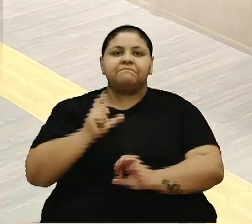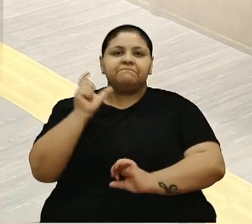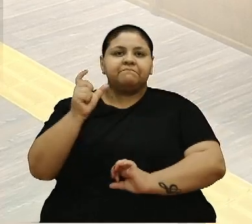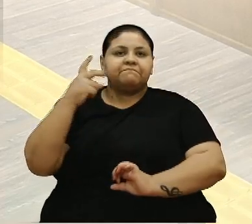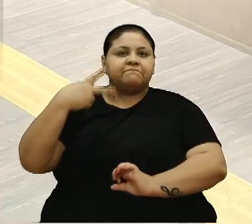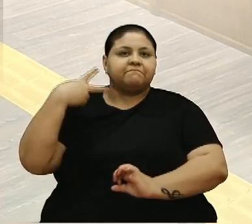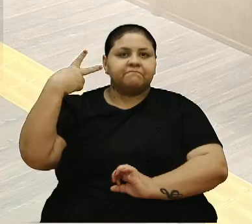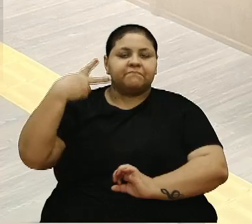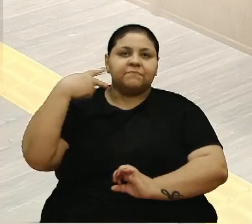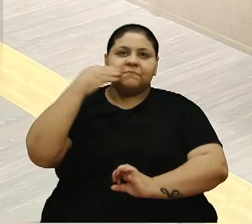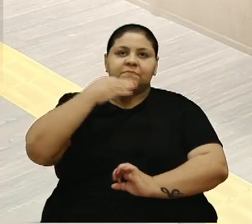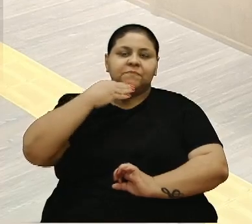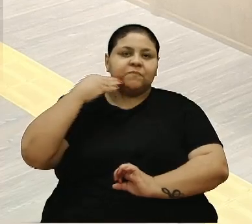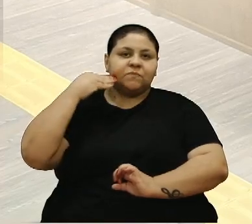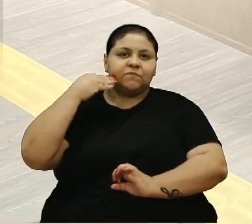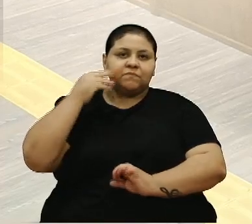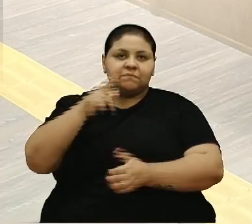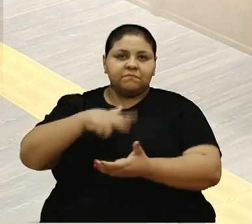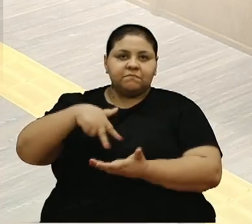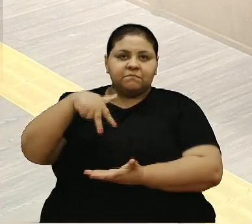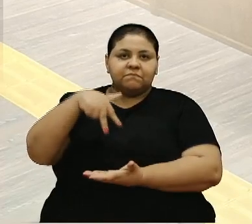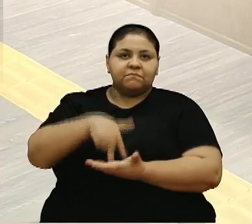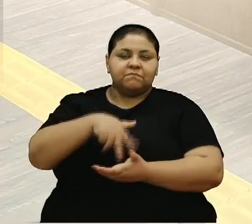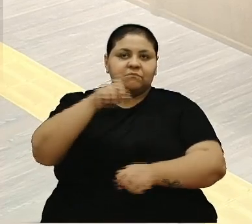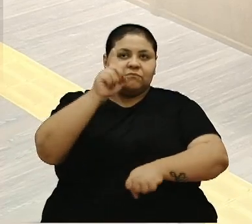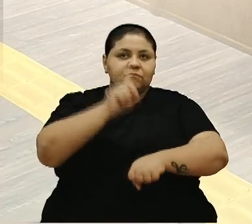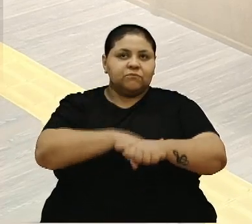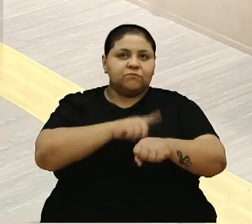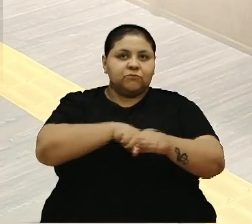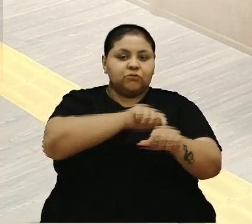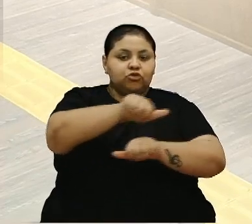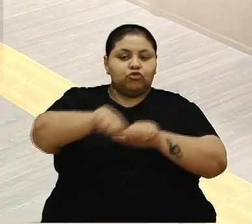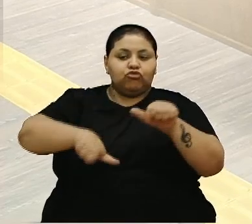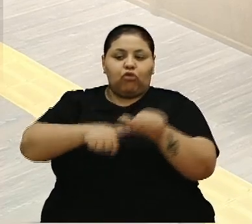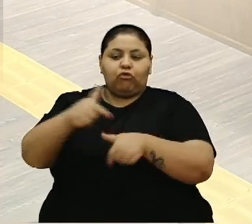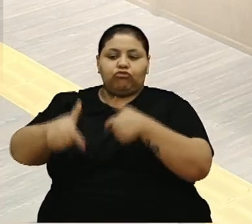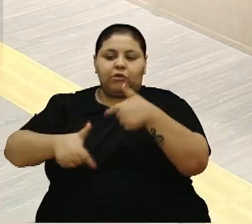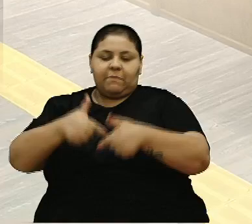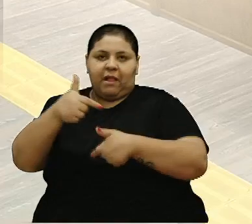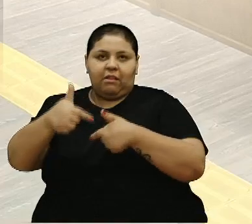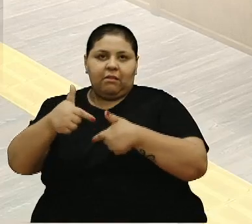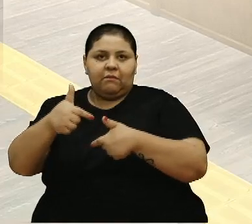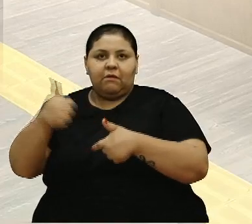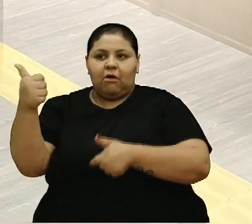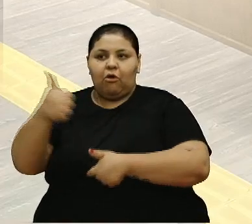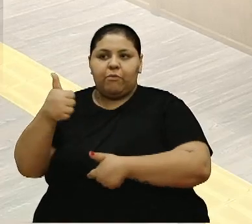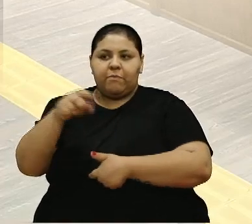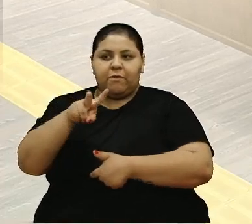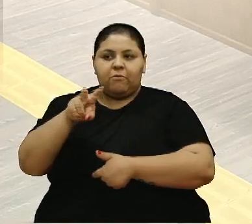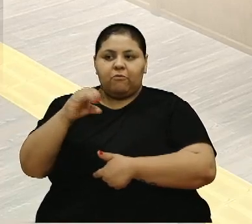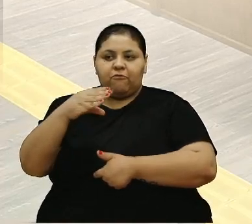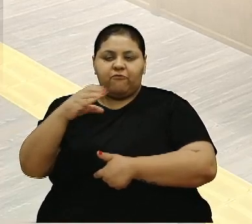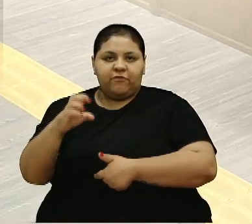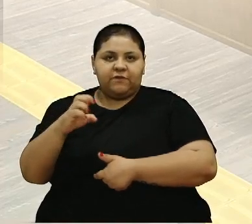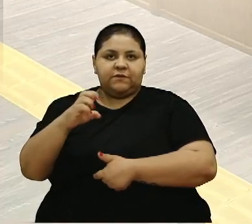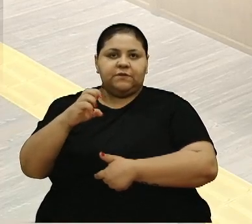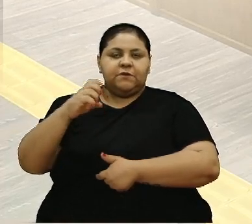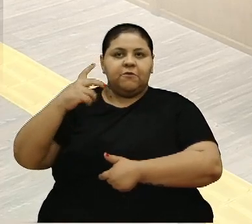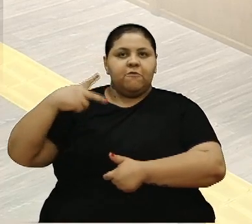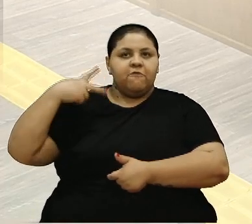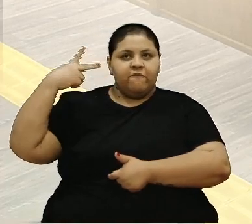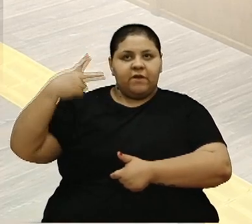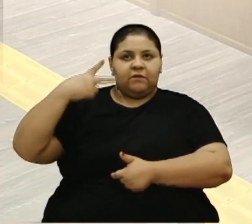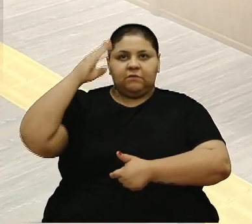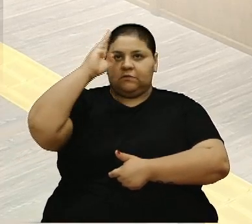o vereador Bortola na tribuna, no momento em que passo a condução dos trabalhos ao primeiro vice-presidente, vereador Adriano Bressan.